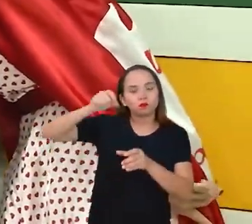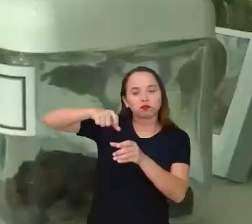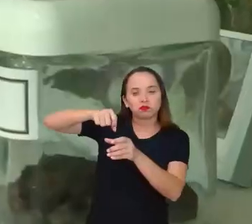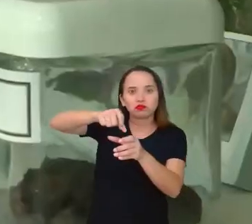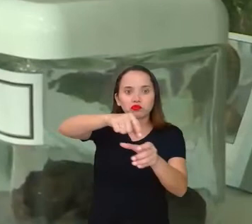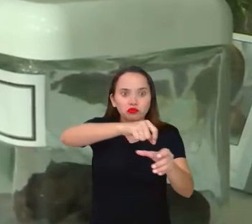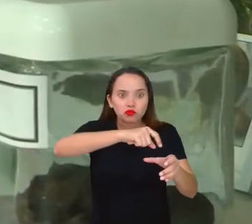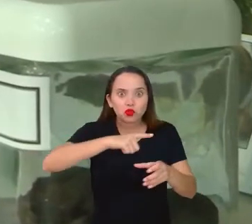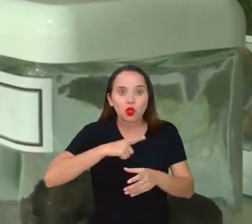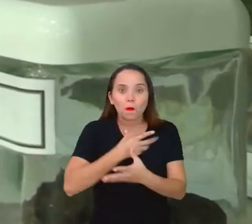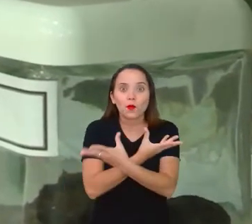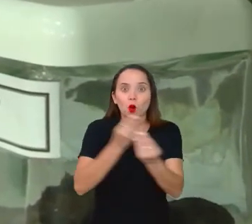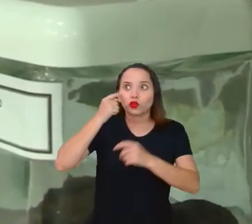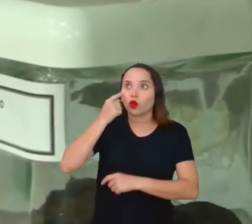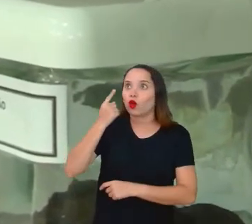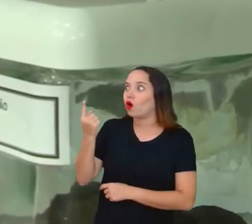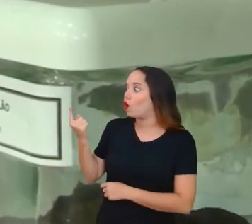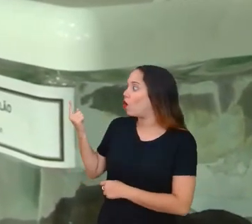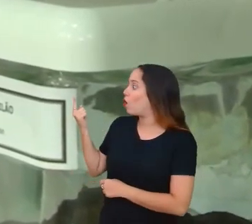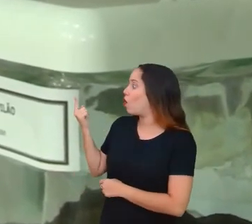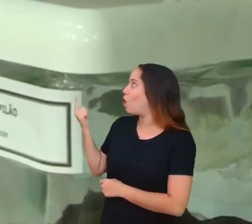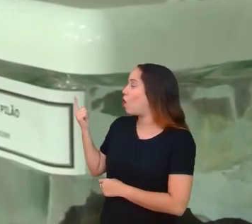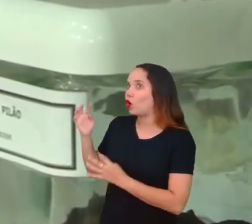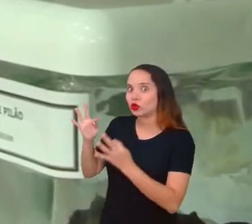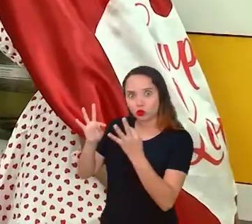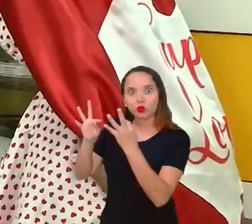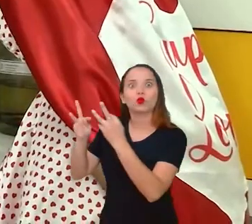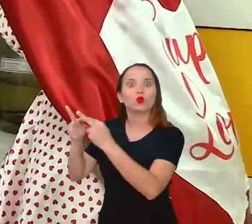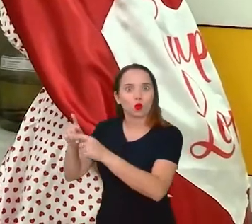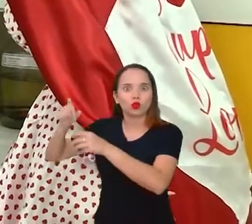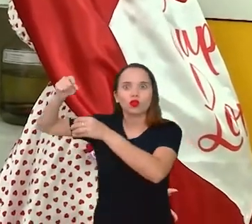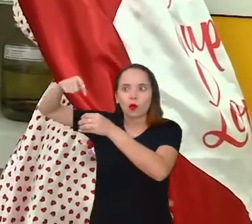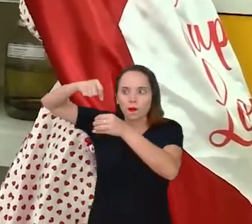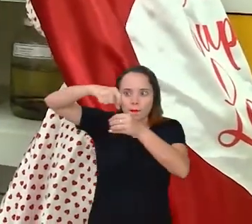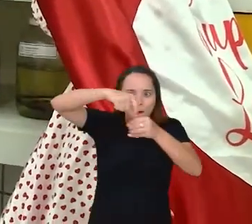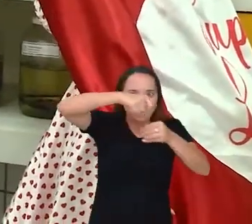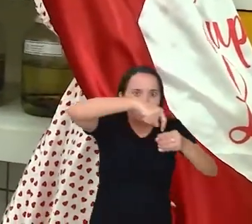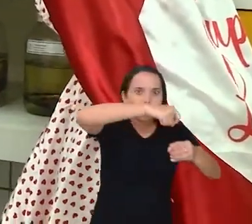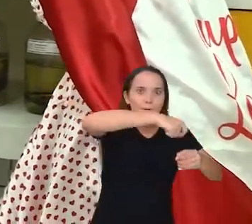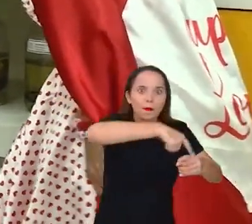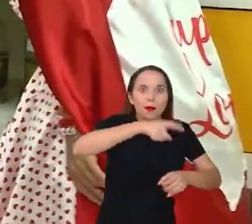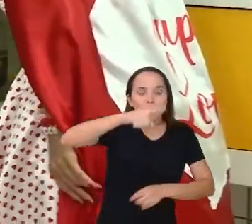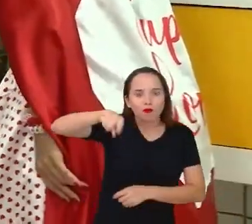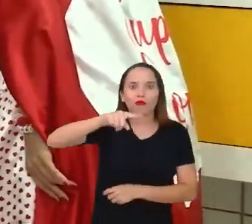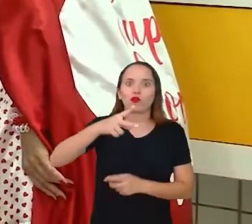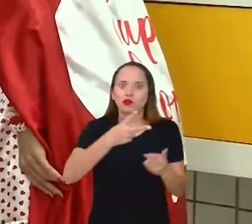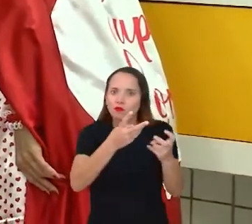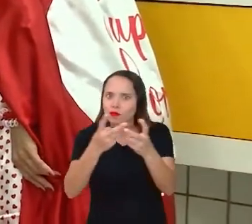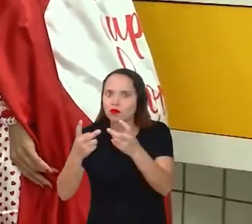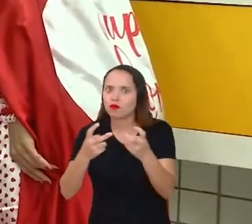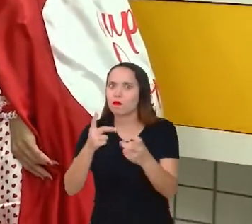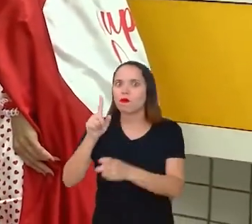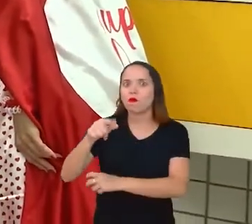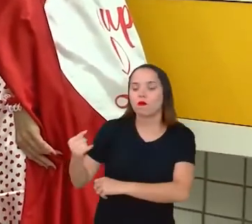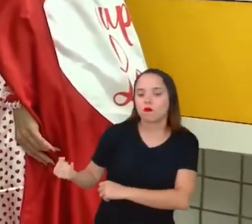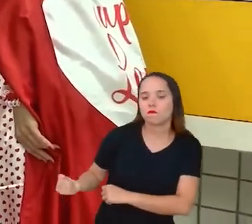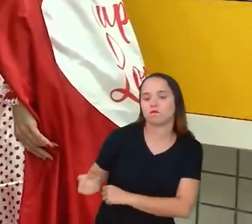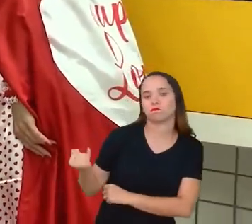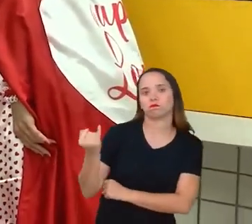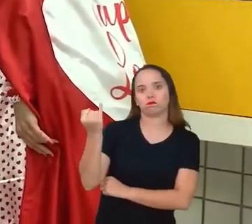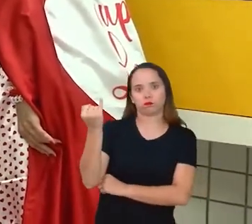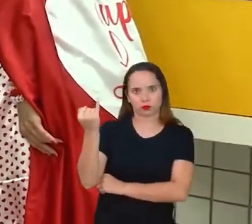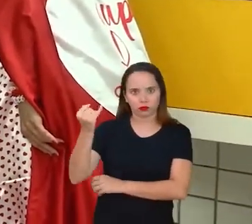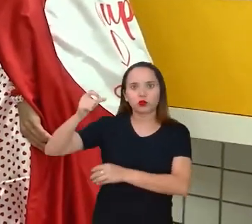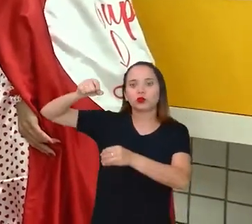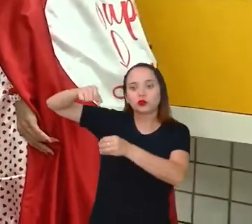Todas essas aqui, ó, são sementes para vocês verem como é importante a